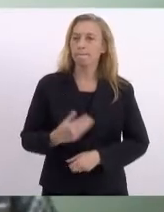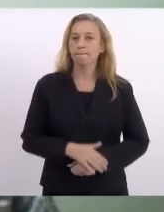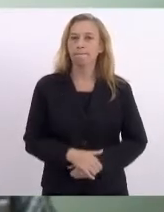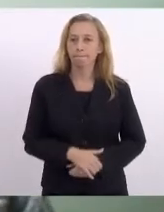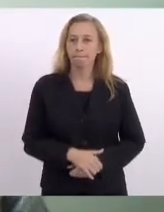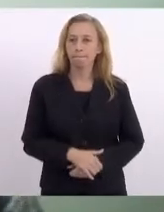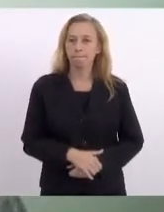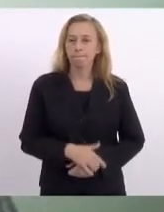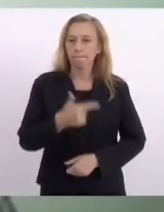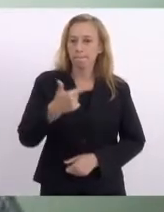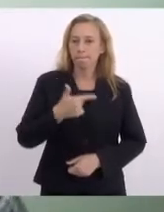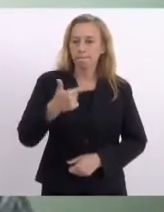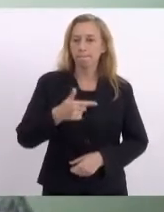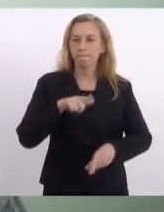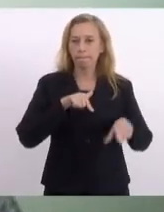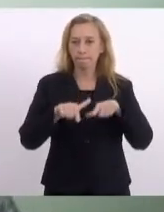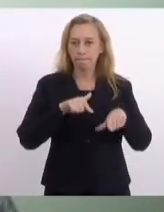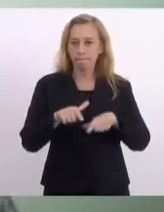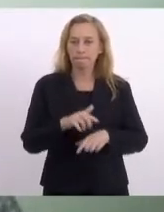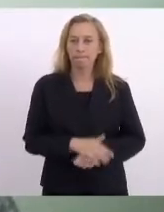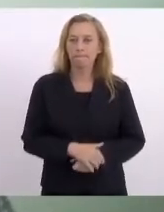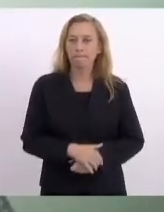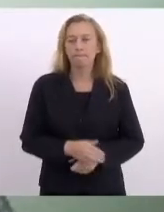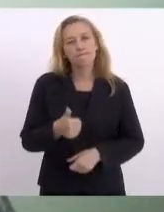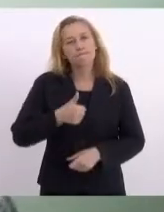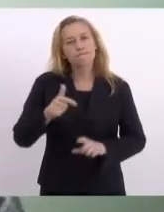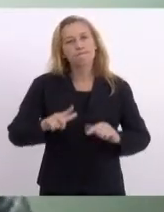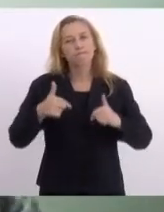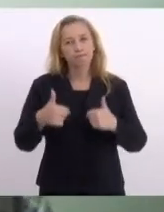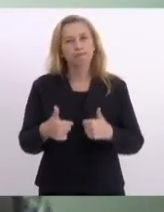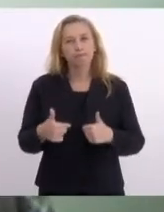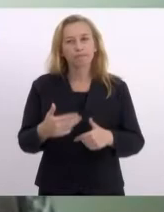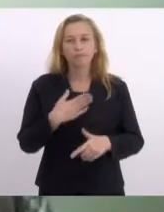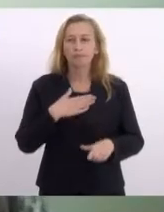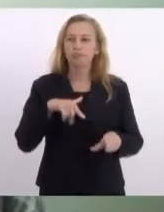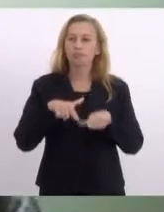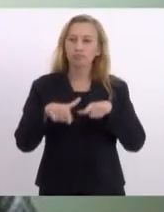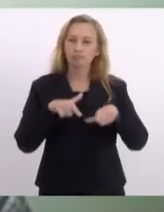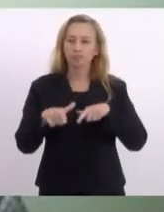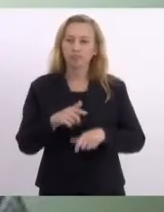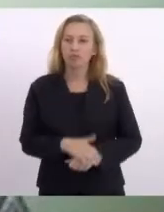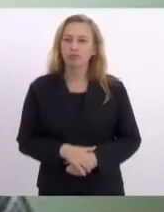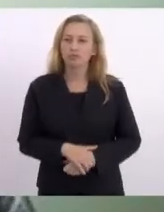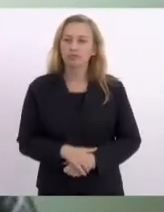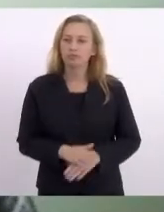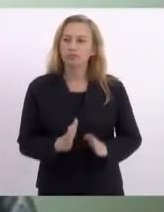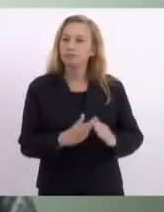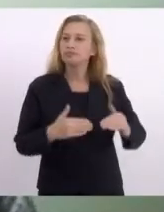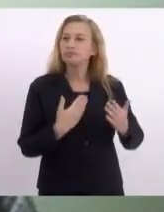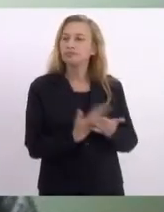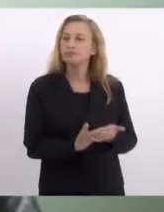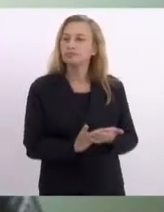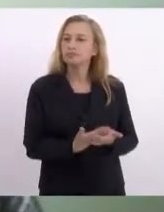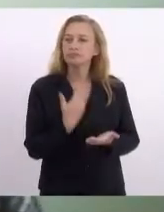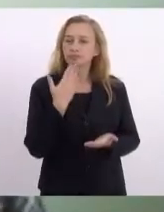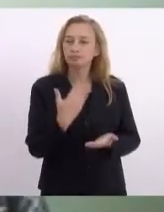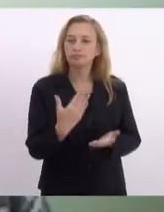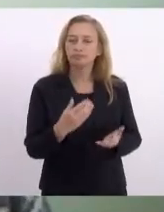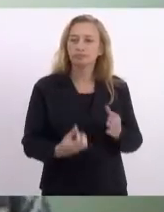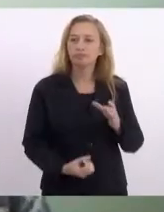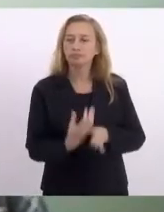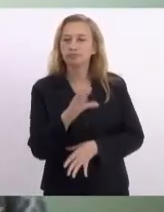meu segundo mandato. E uma das primeiras ações nesse mandato foi um requerimento pela instalação da CPI